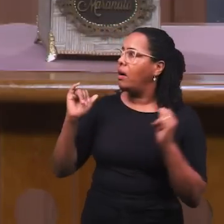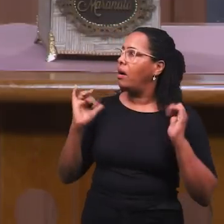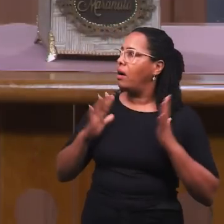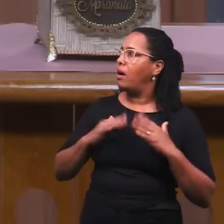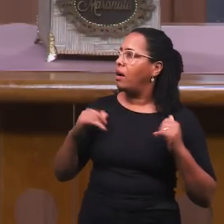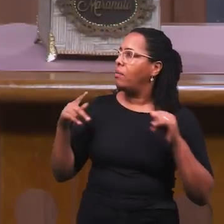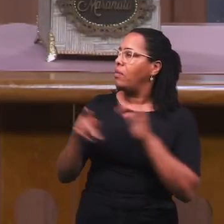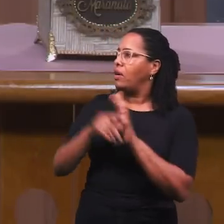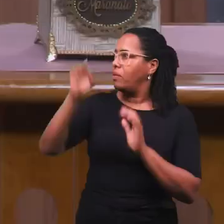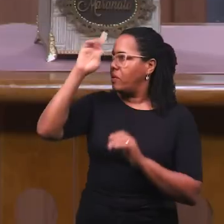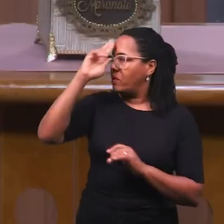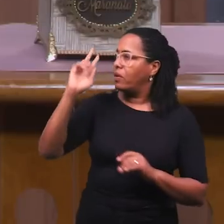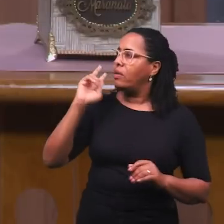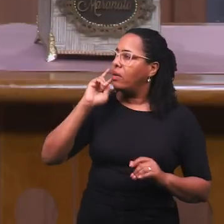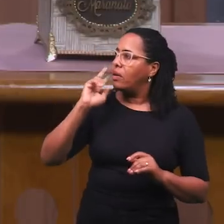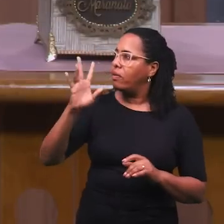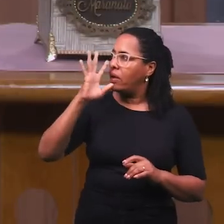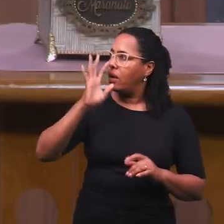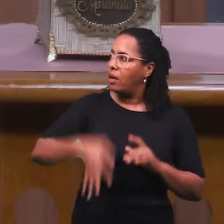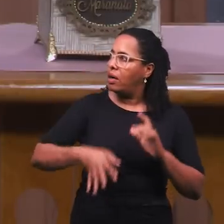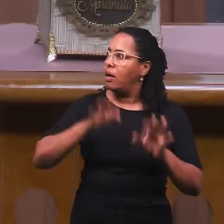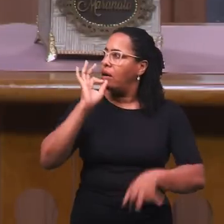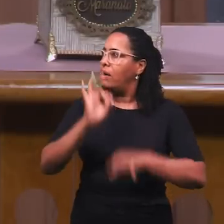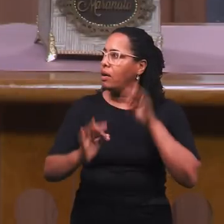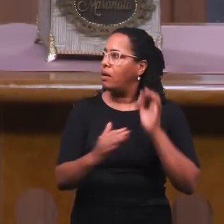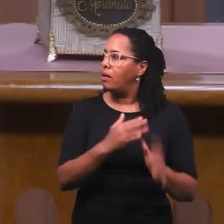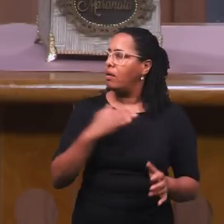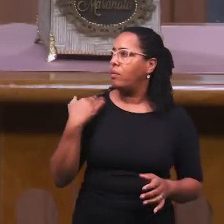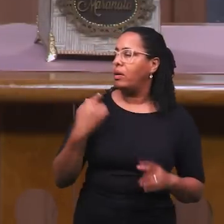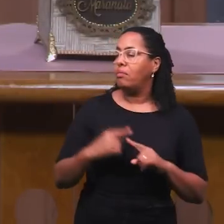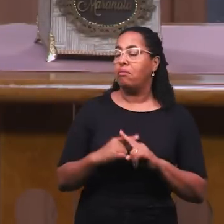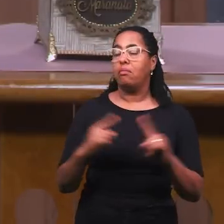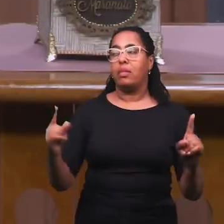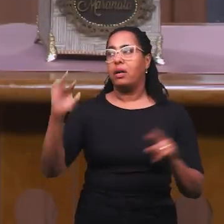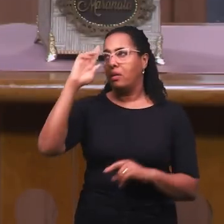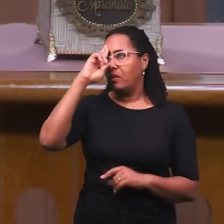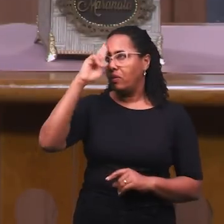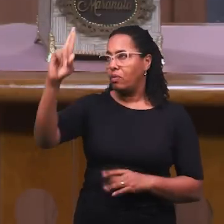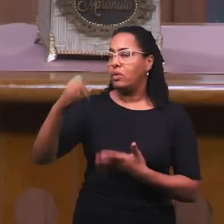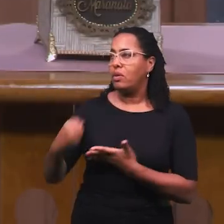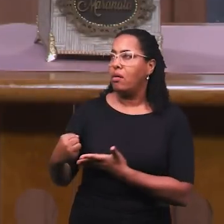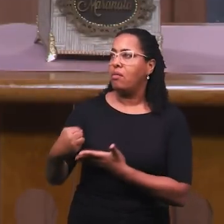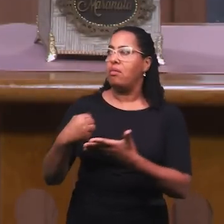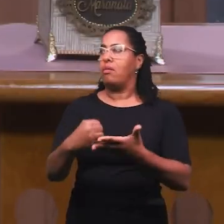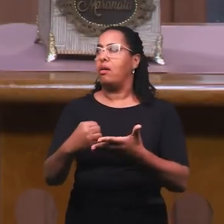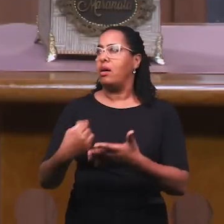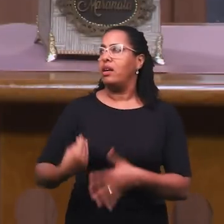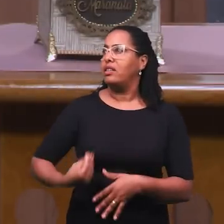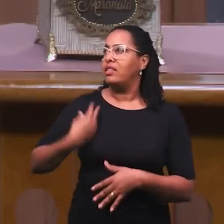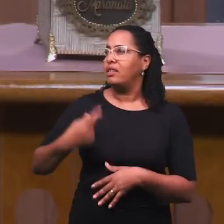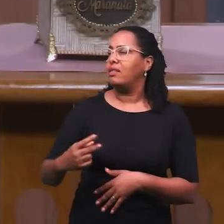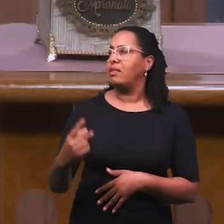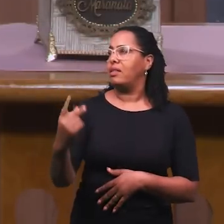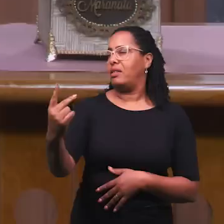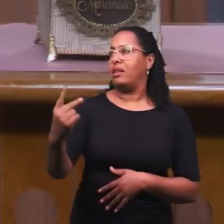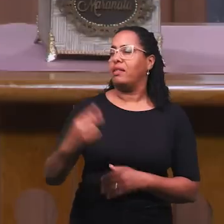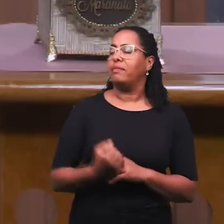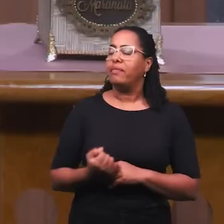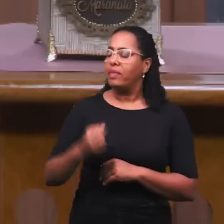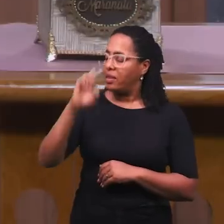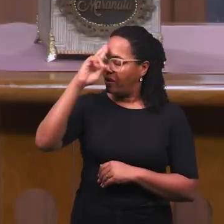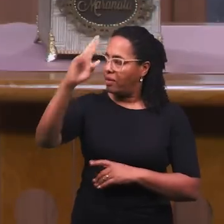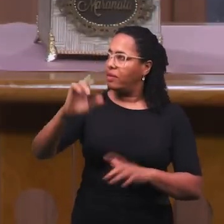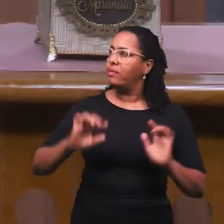vendo o anjo do Senhor, que está vendo que há um juízo de morte, mas que o Senhor tem um escape para a vida